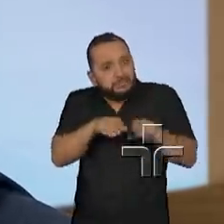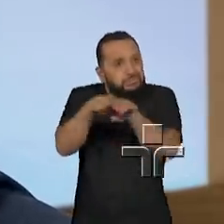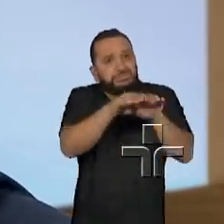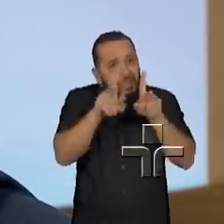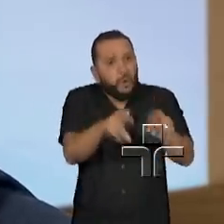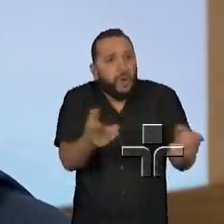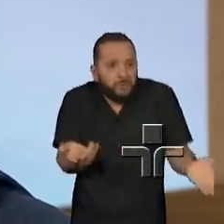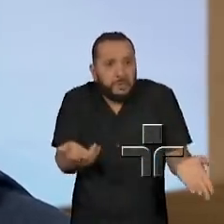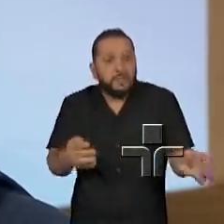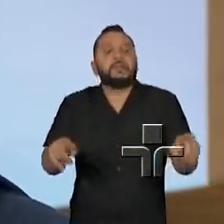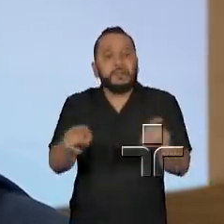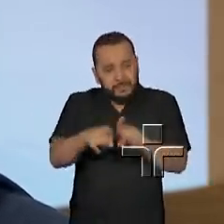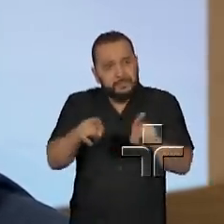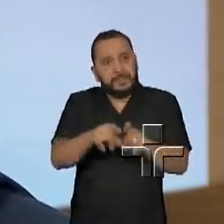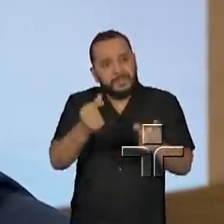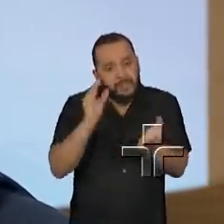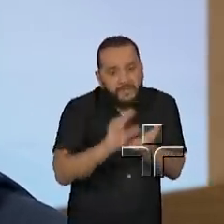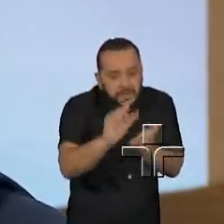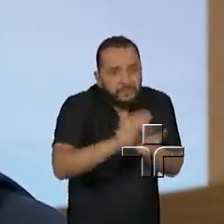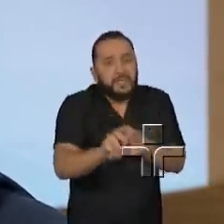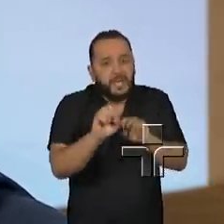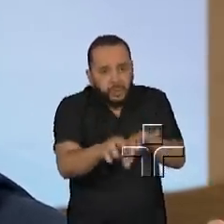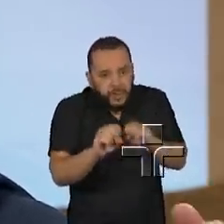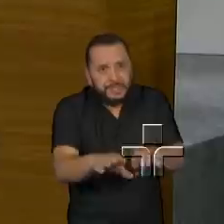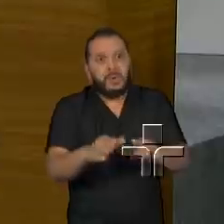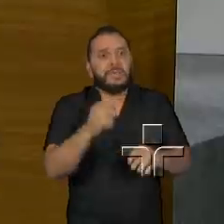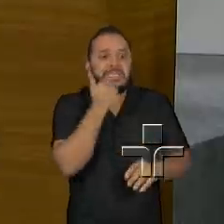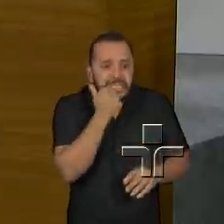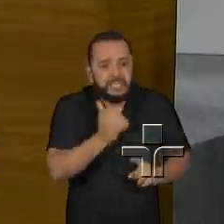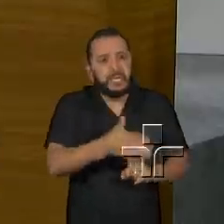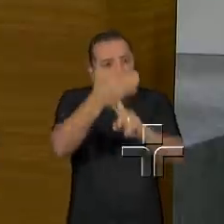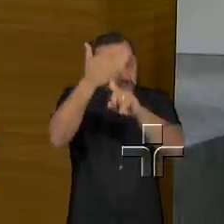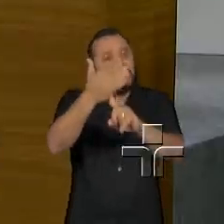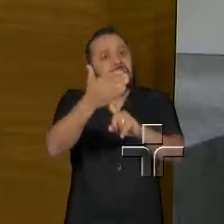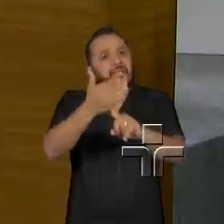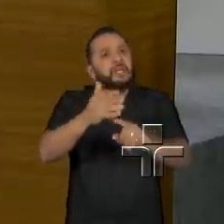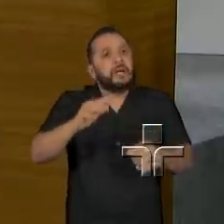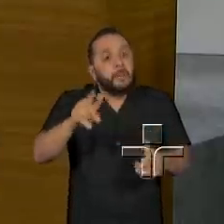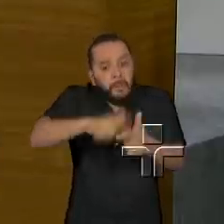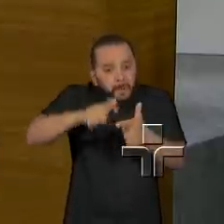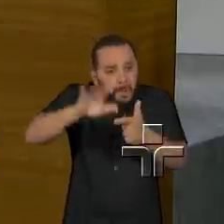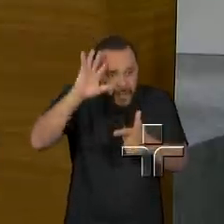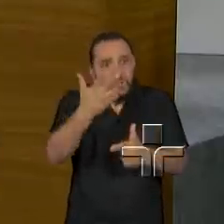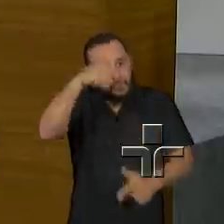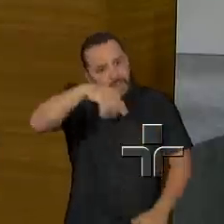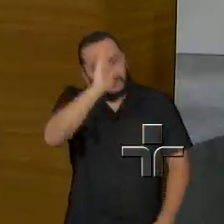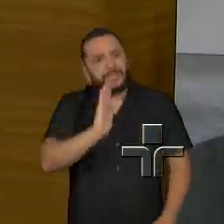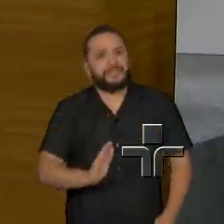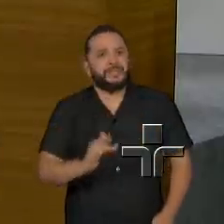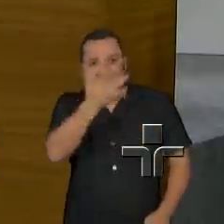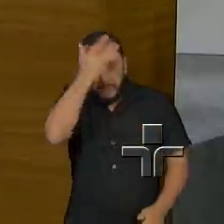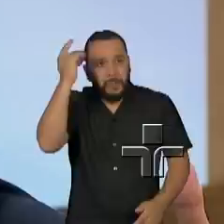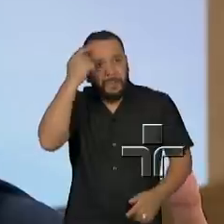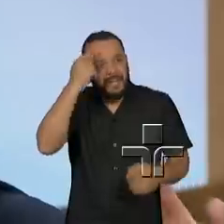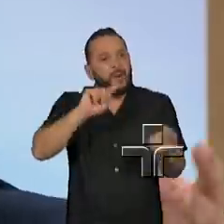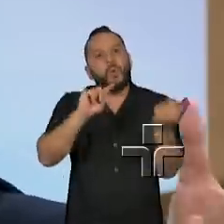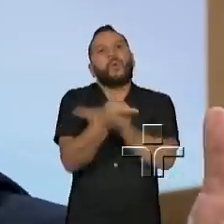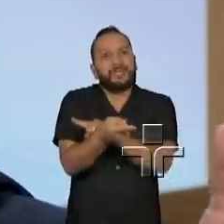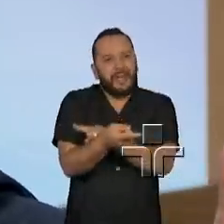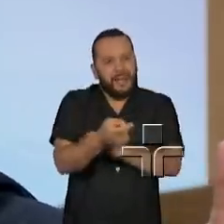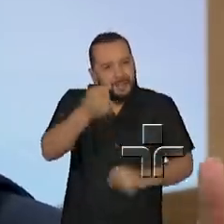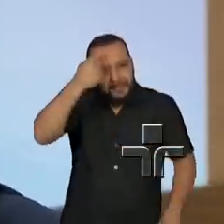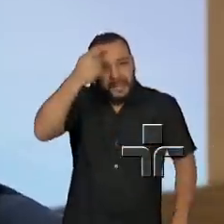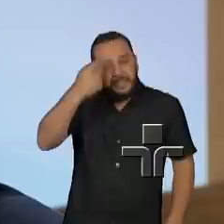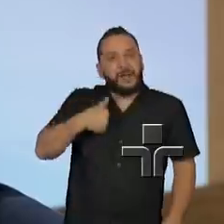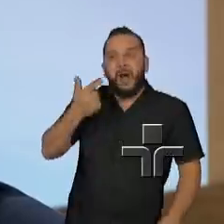investimento em educação, ciência e tecnologia, não há solução. E as pessoas que pensam o contrário deveriam estudar um pouco o que aconteceu com os